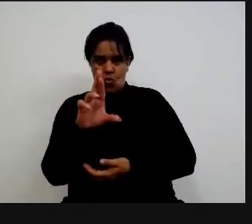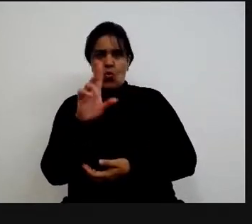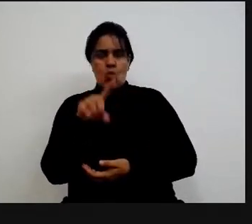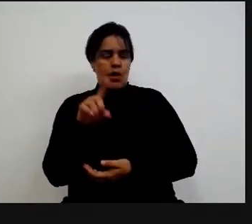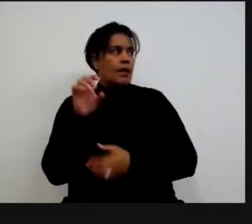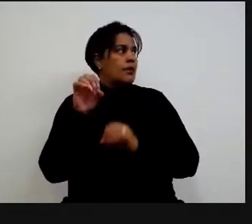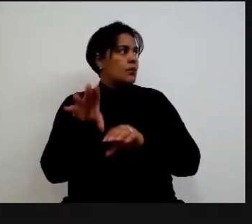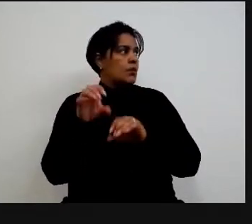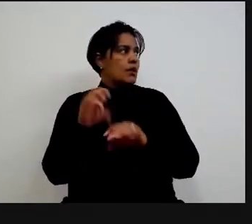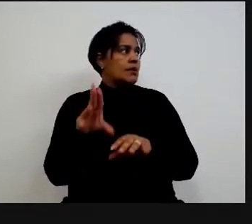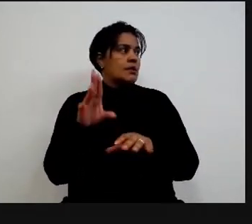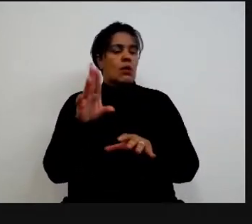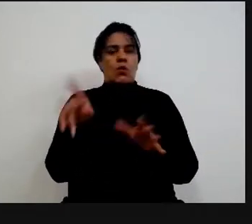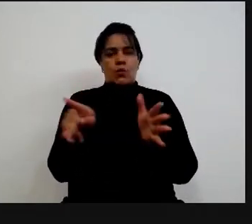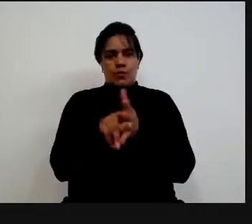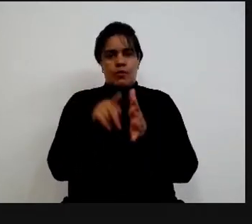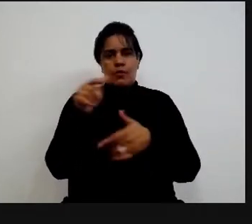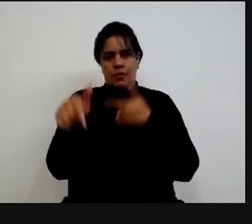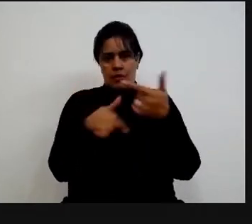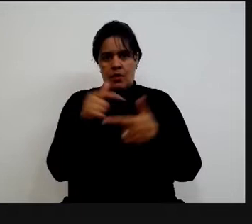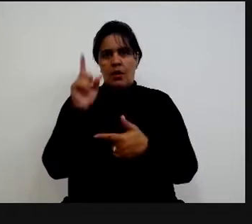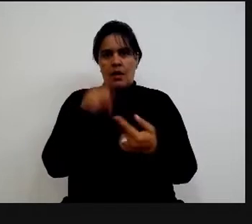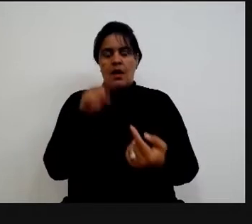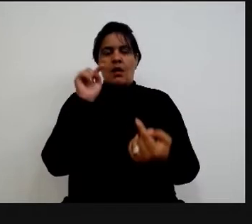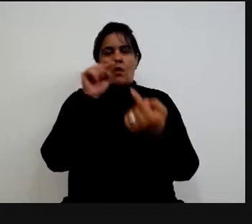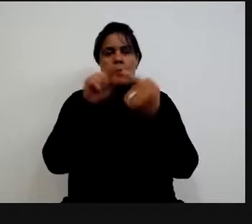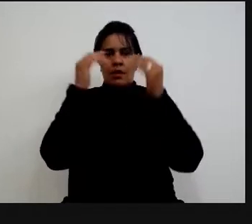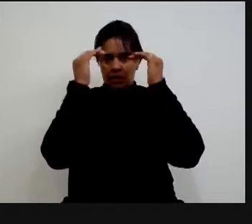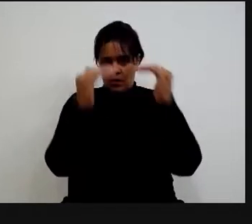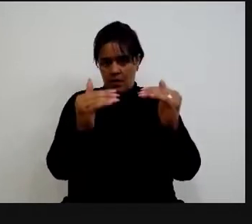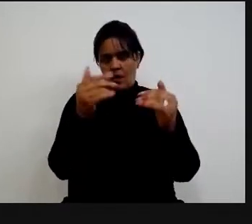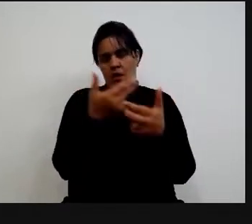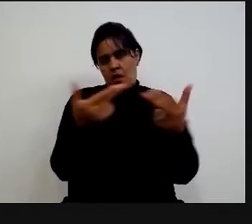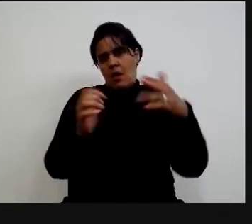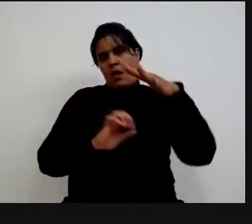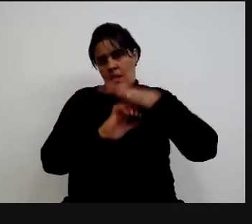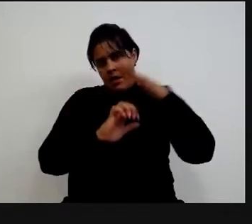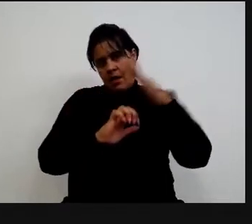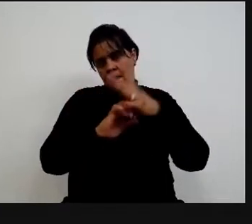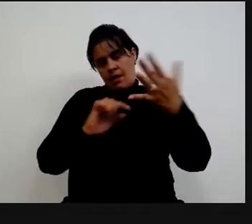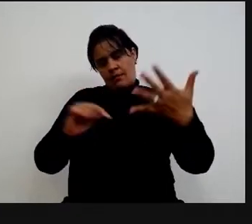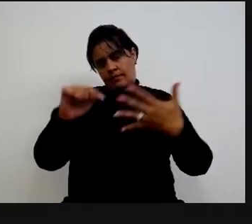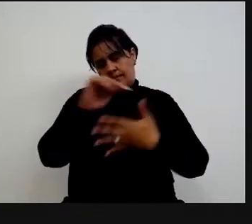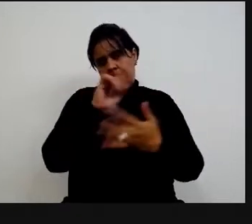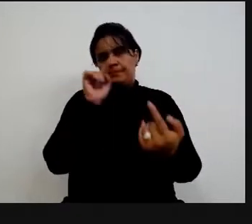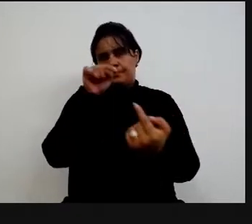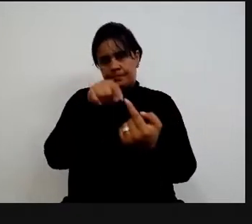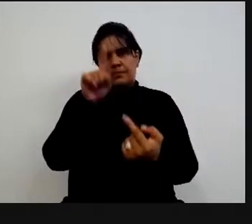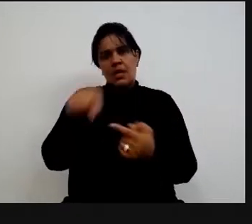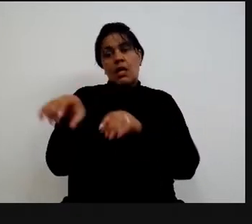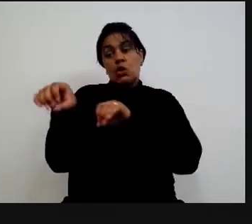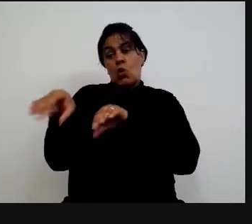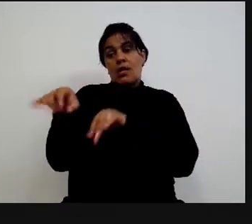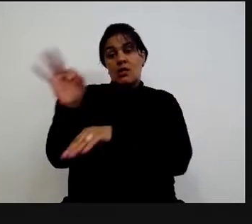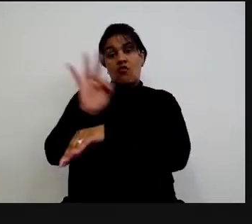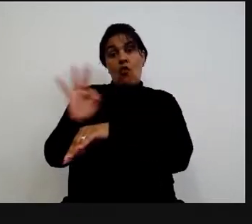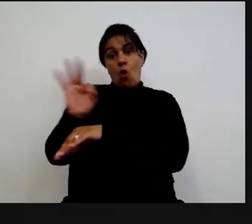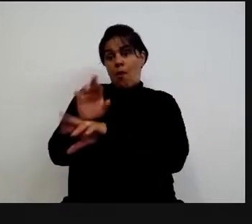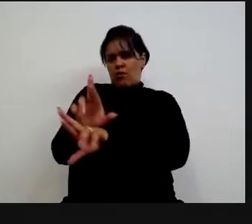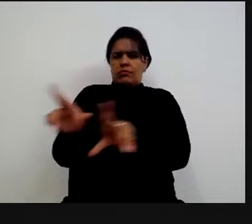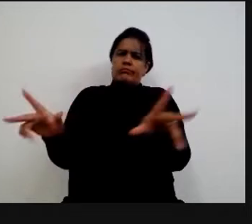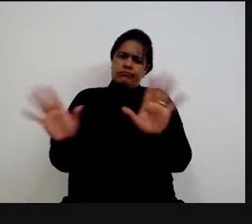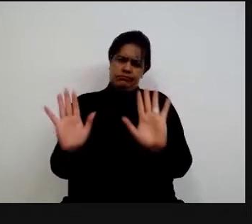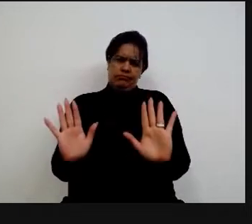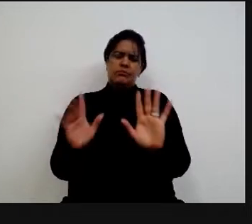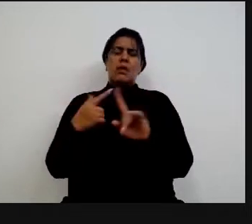corporativa e que serve para a finalidade de atender os objetivos da empresa, né? Não, é muito diferente de uma educação formal, onde você